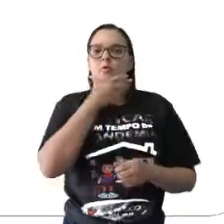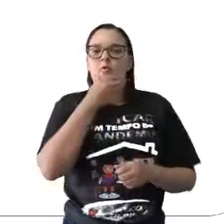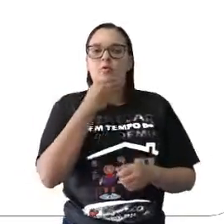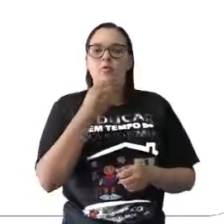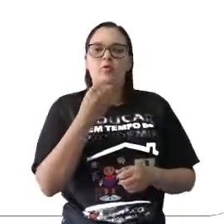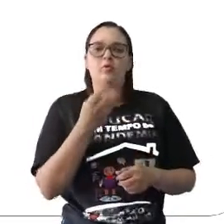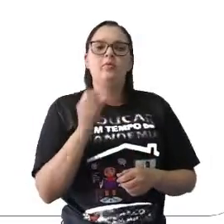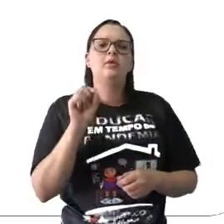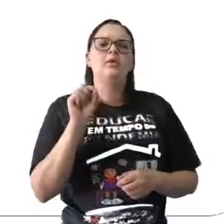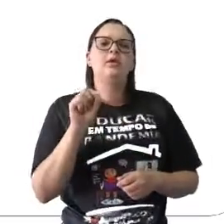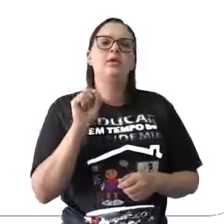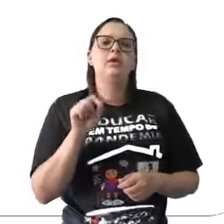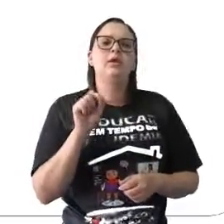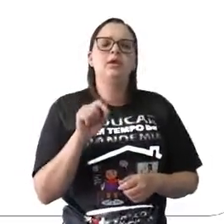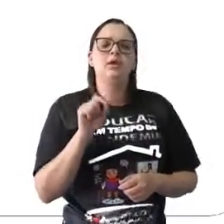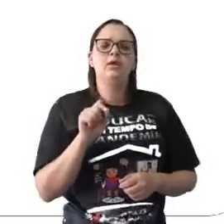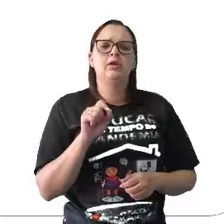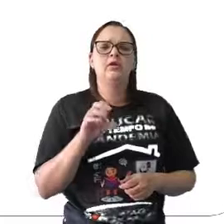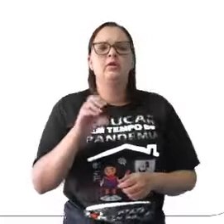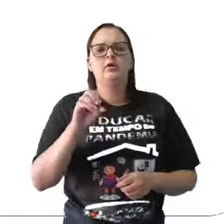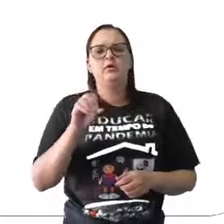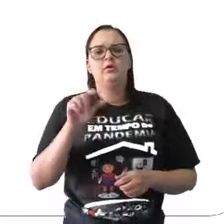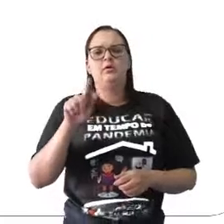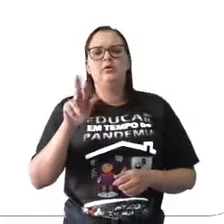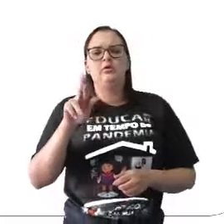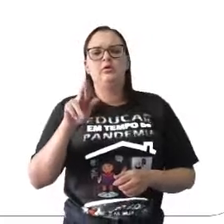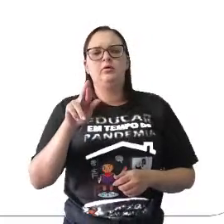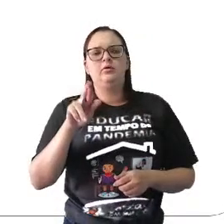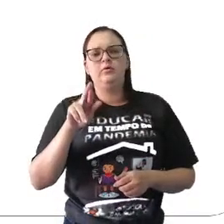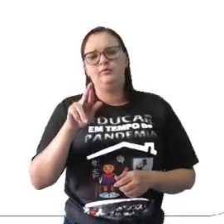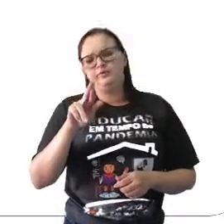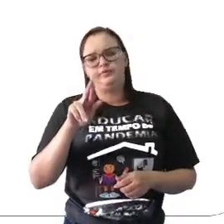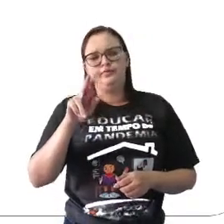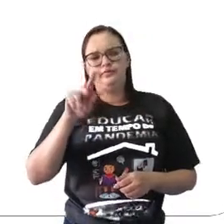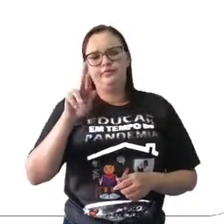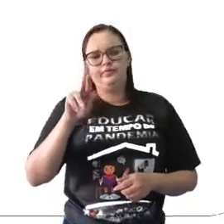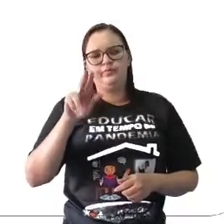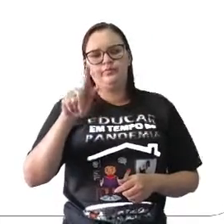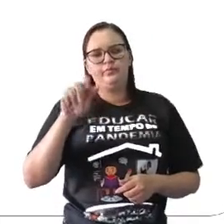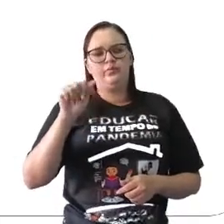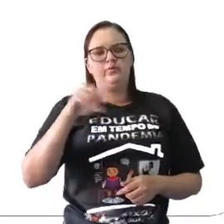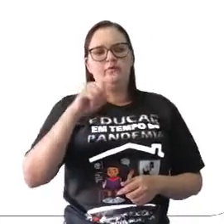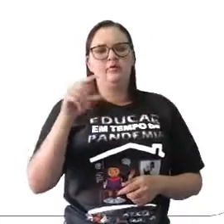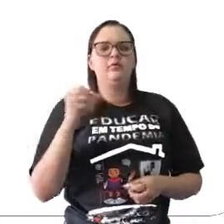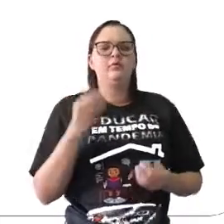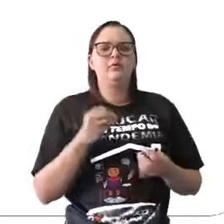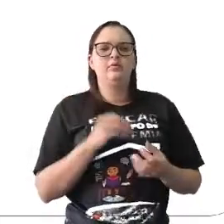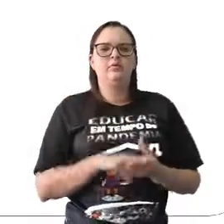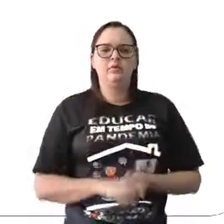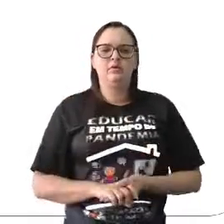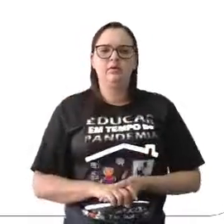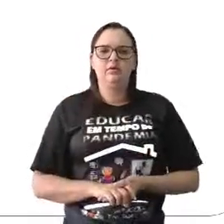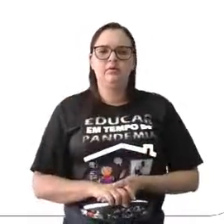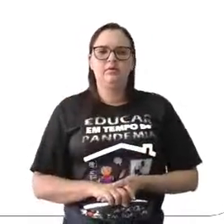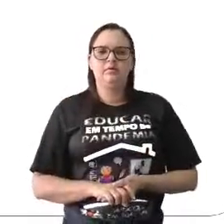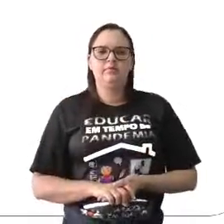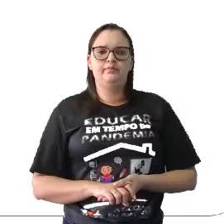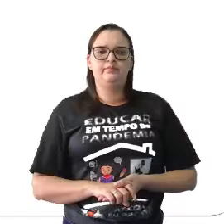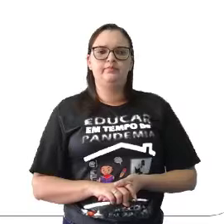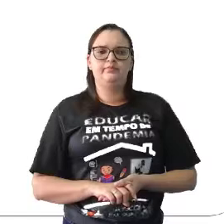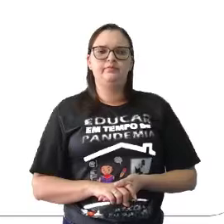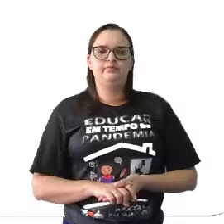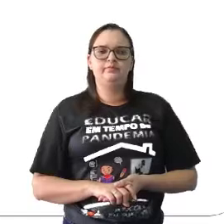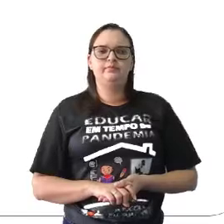o órgão do sistema reprodutor masculino que vai produzir o hormônio sexual, que no caso é a